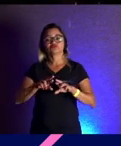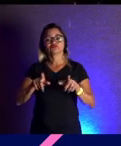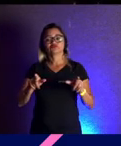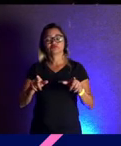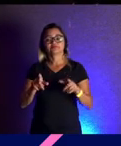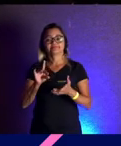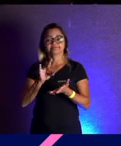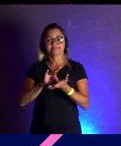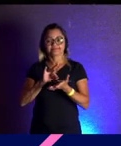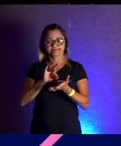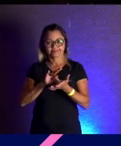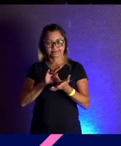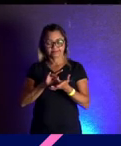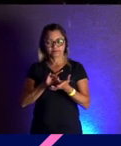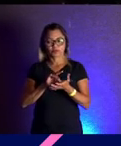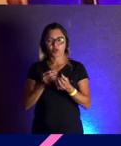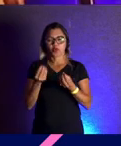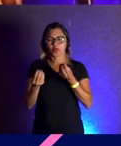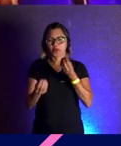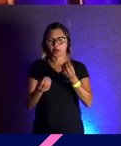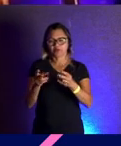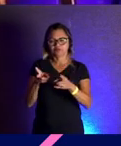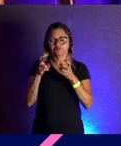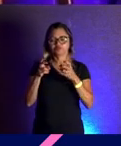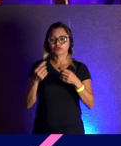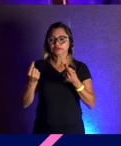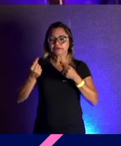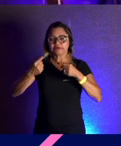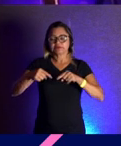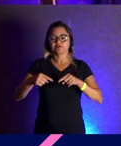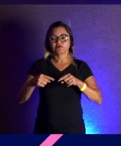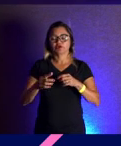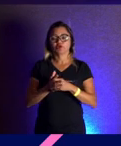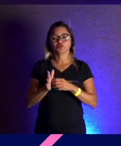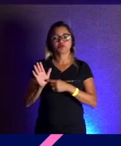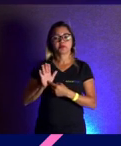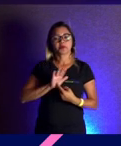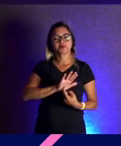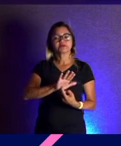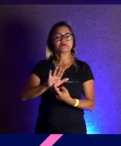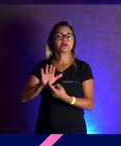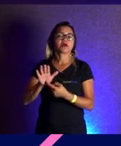realidade. Como que você vê o desafio de reportar